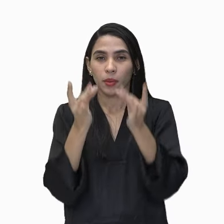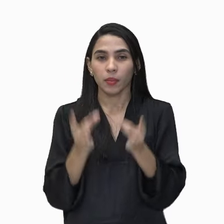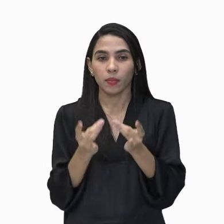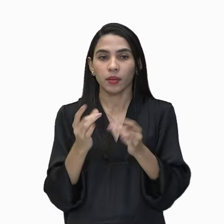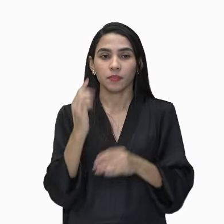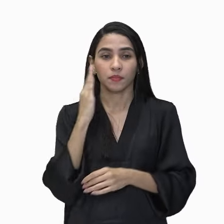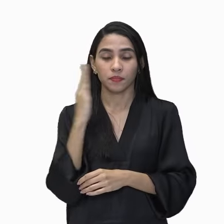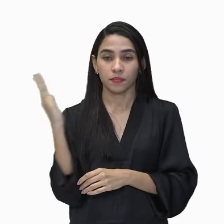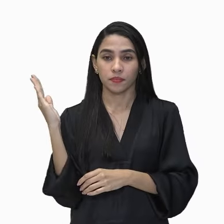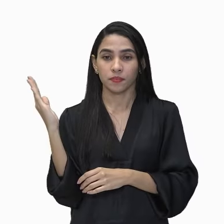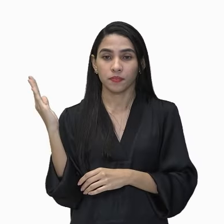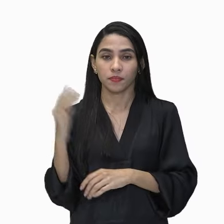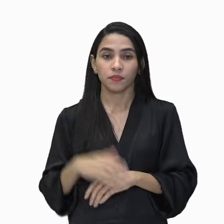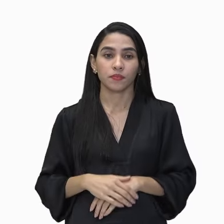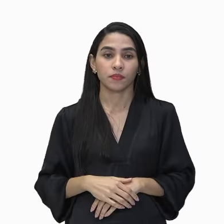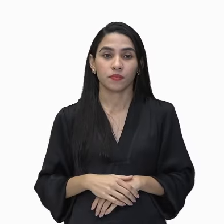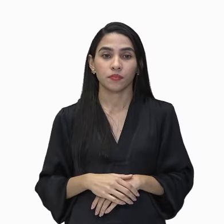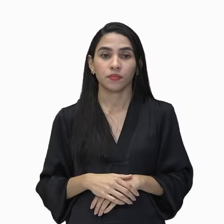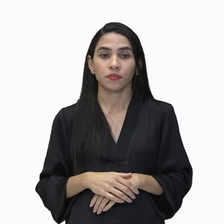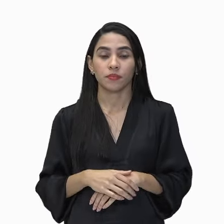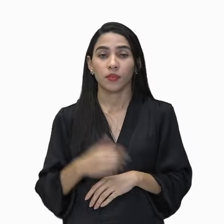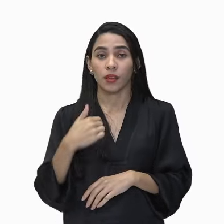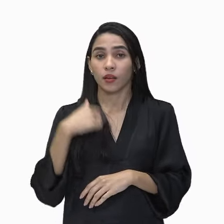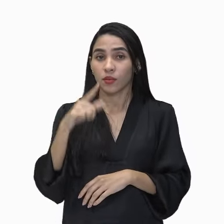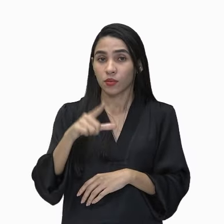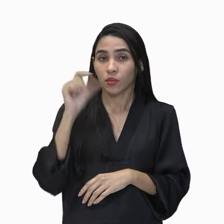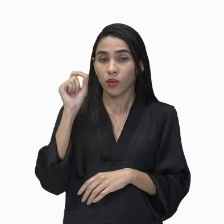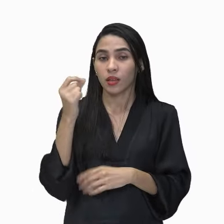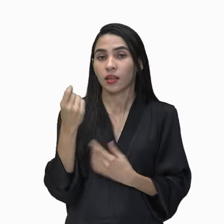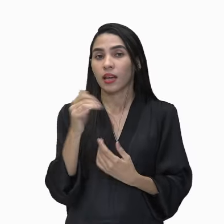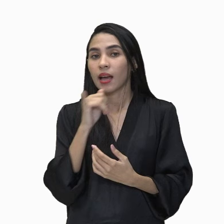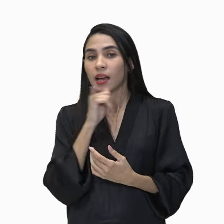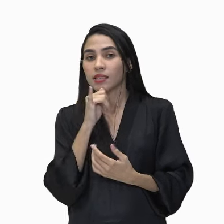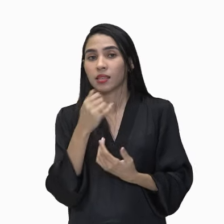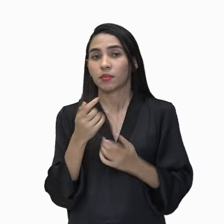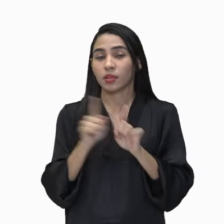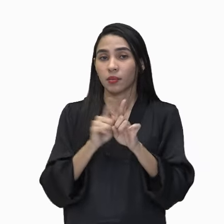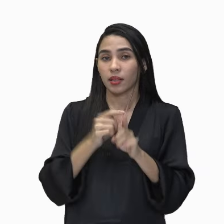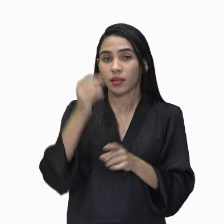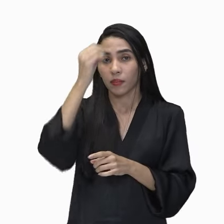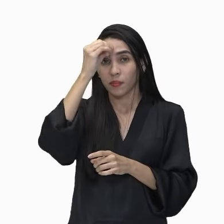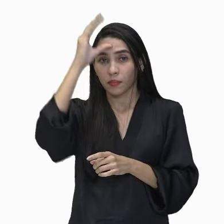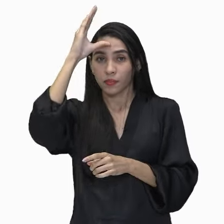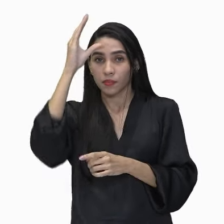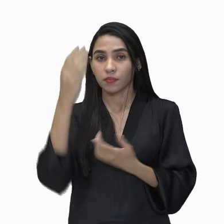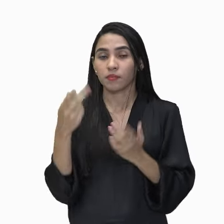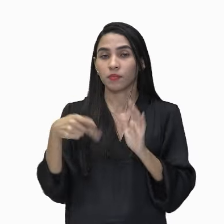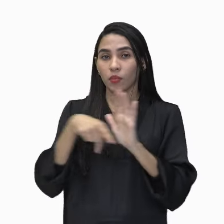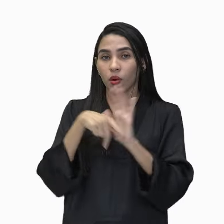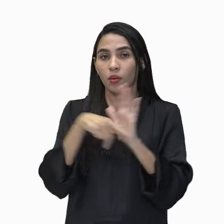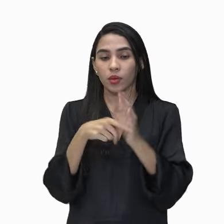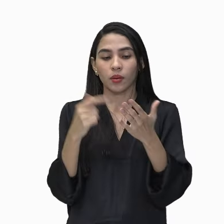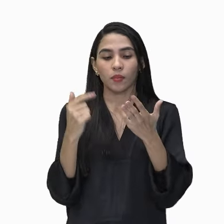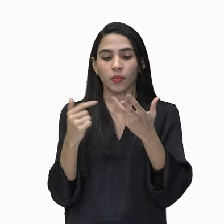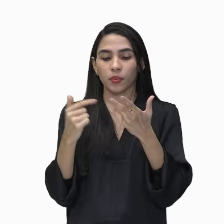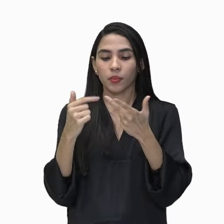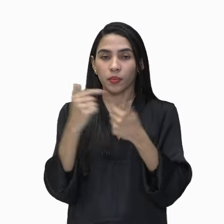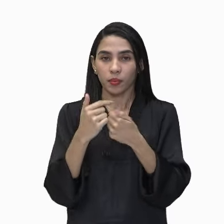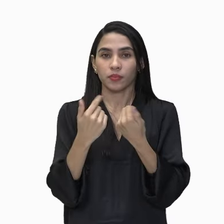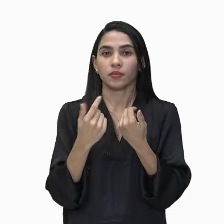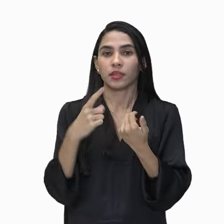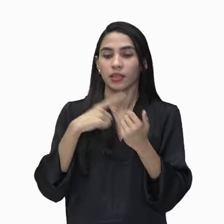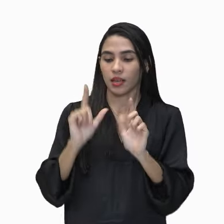determinismos, tá? Ao tomar o conhecimento, tá, dessas causas que